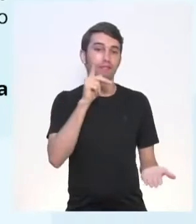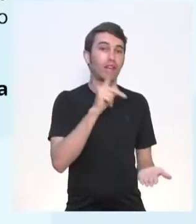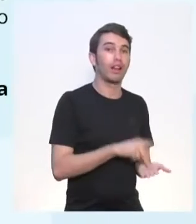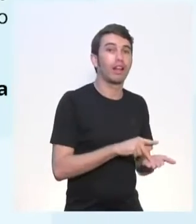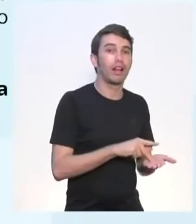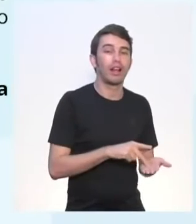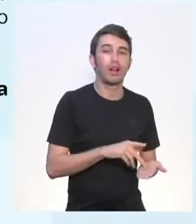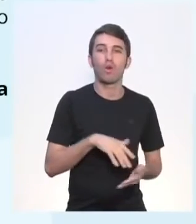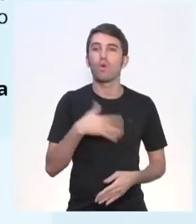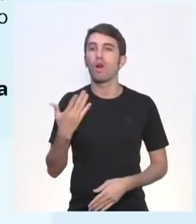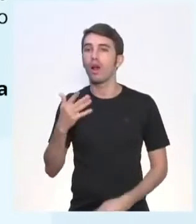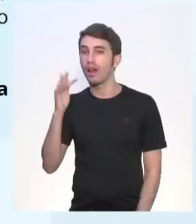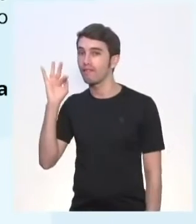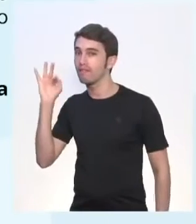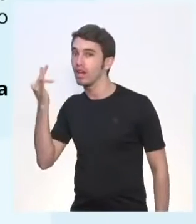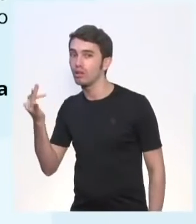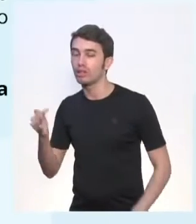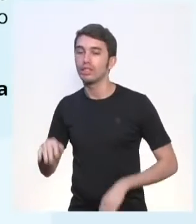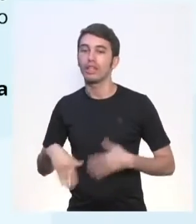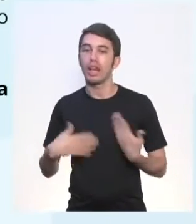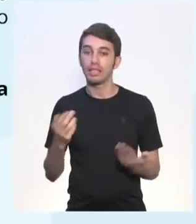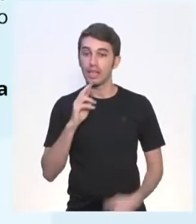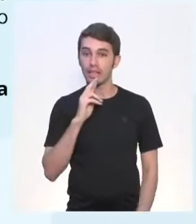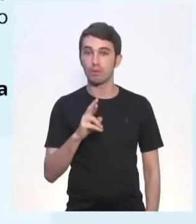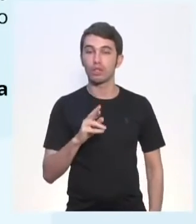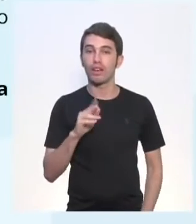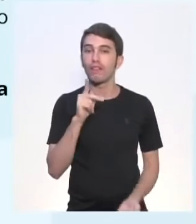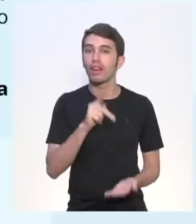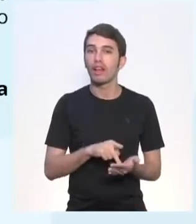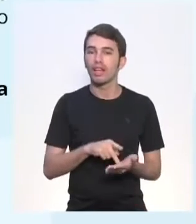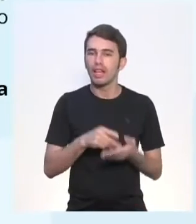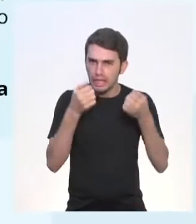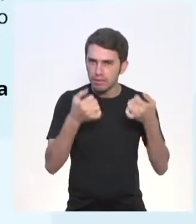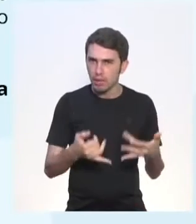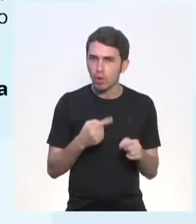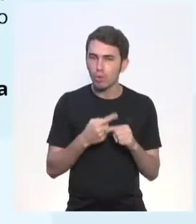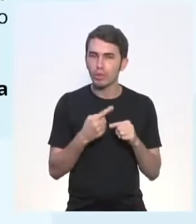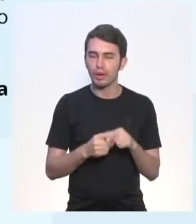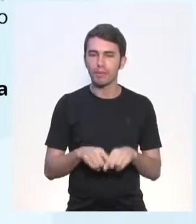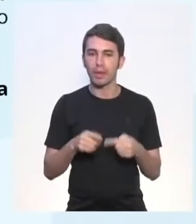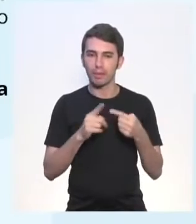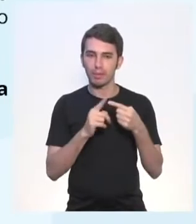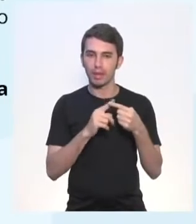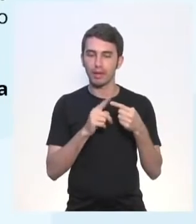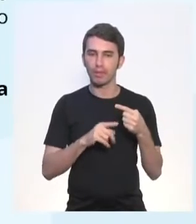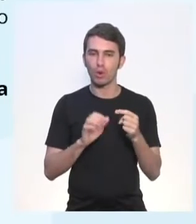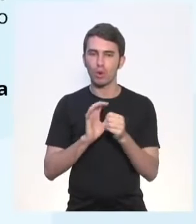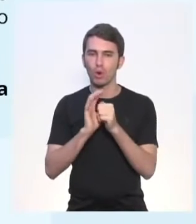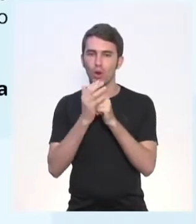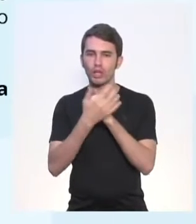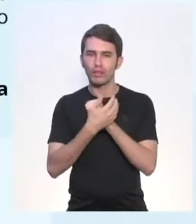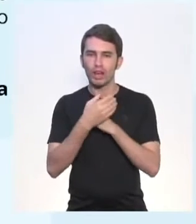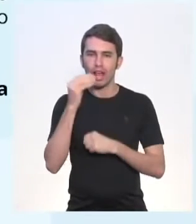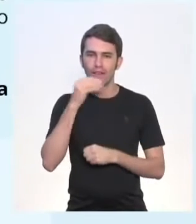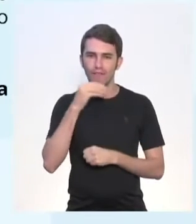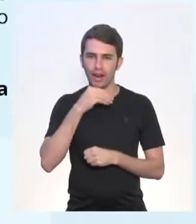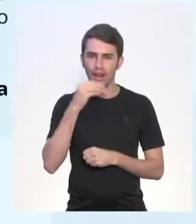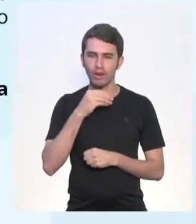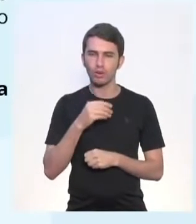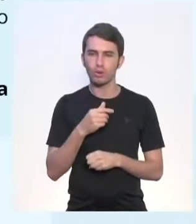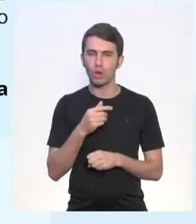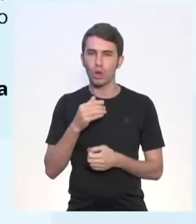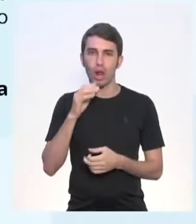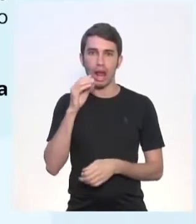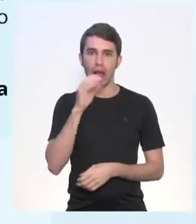verdadeira das duas que estão na tela? E é para justificar a resposta. A primeira, o coronavírus é fraco e não resiste ao calor. Temperaturas de